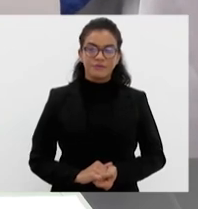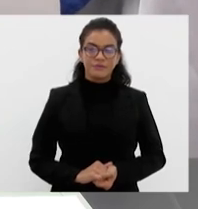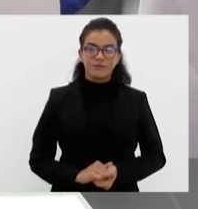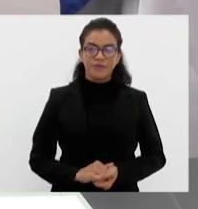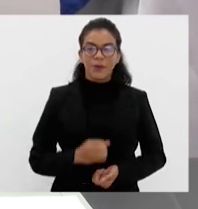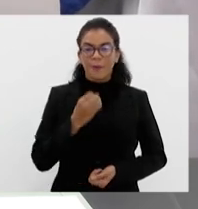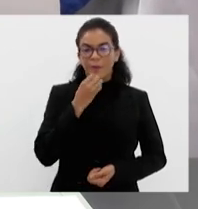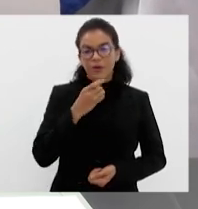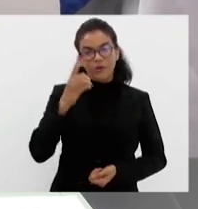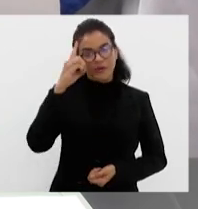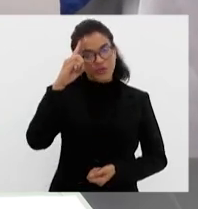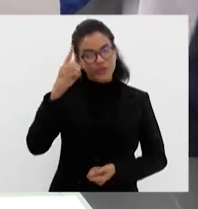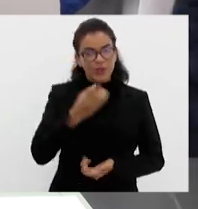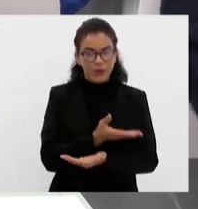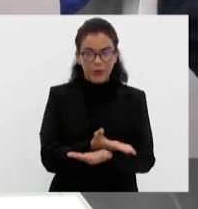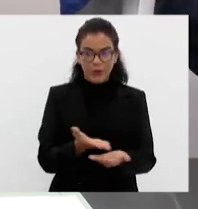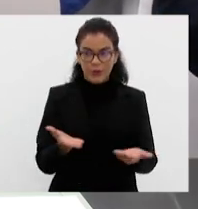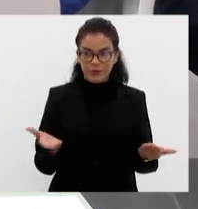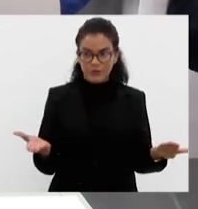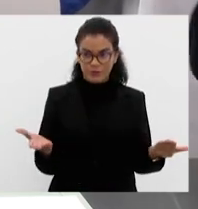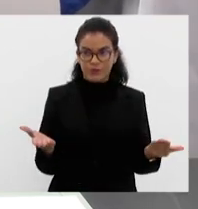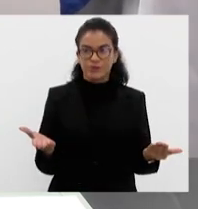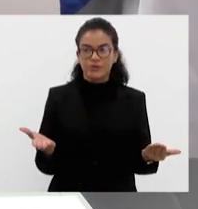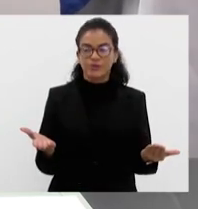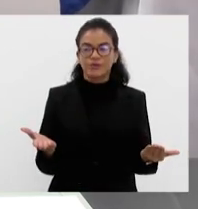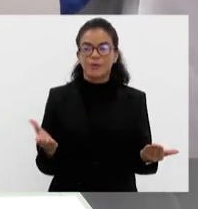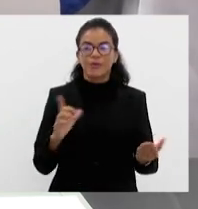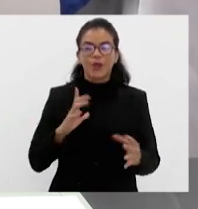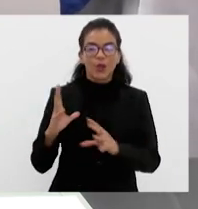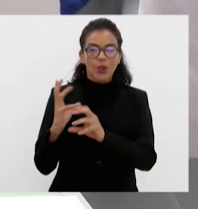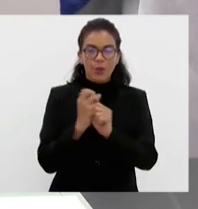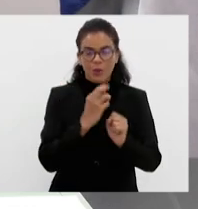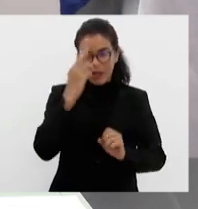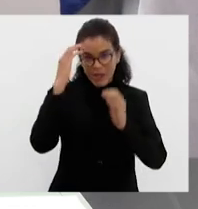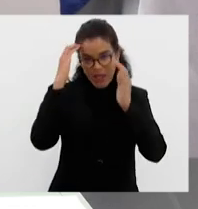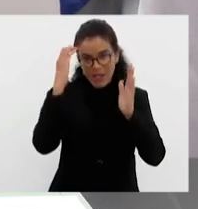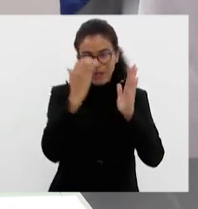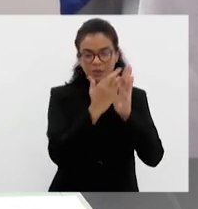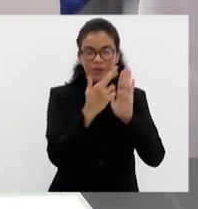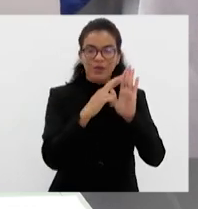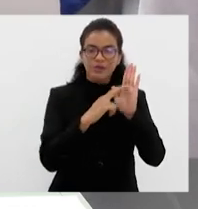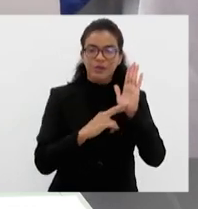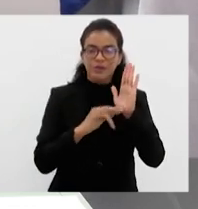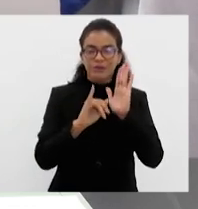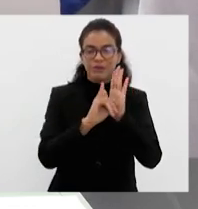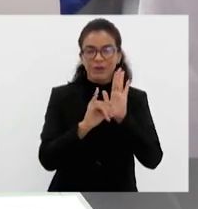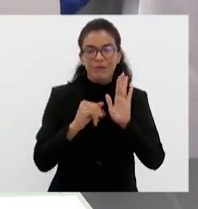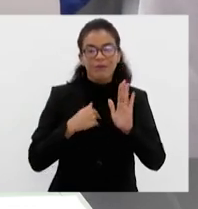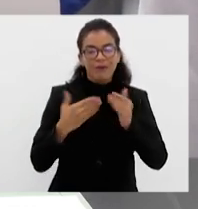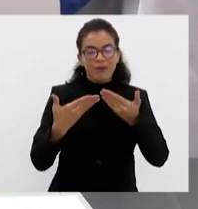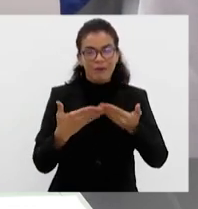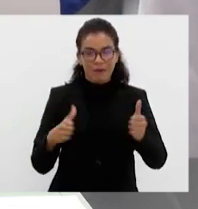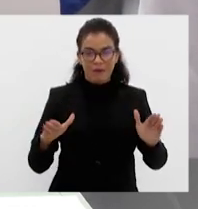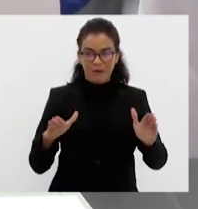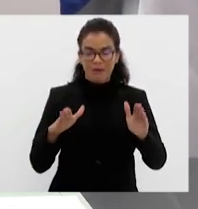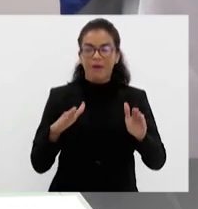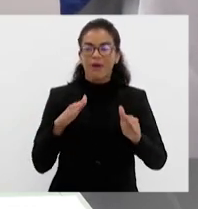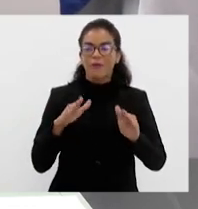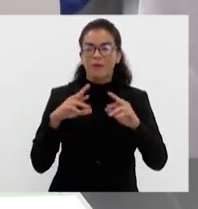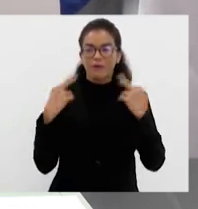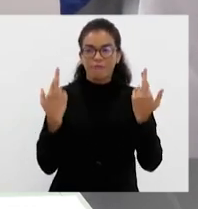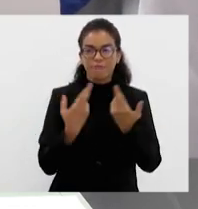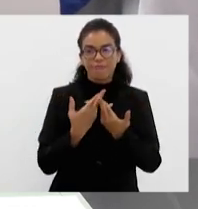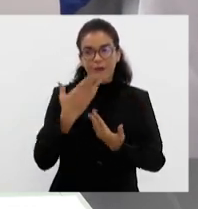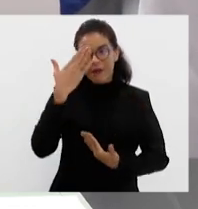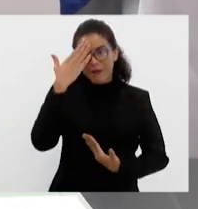Bom dia a todos. Havia número legal sobre a proteção de Deus. Reabro os trabalhos, agradecendo a compreensão de